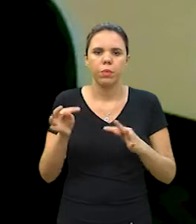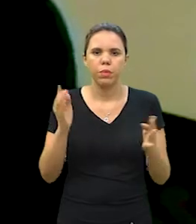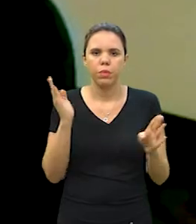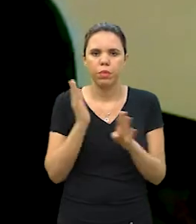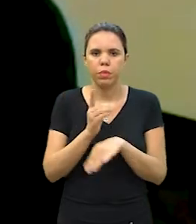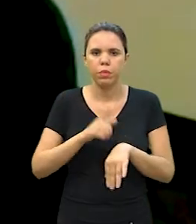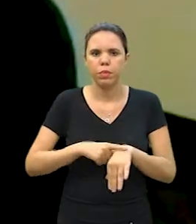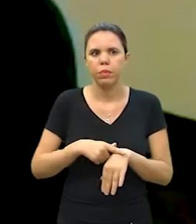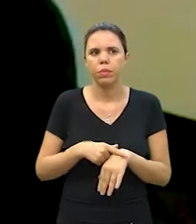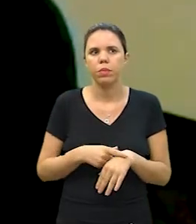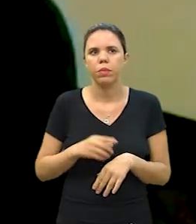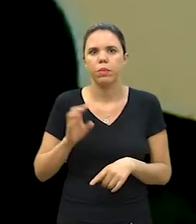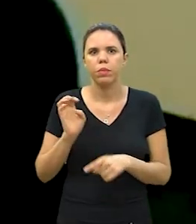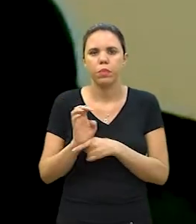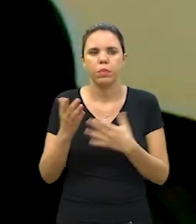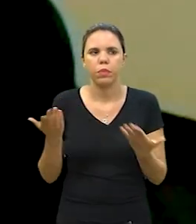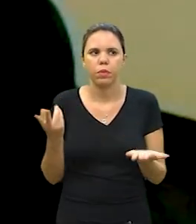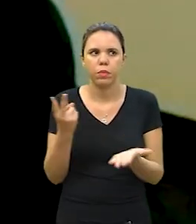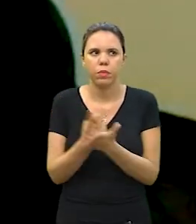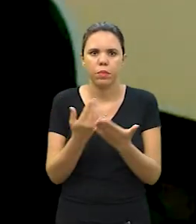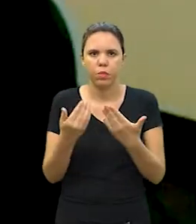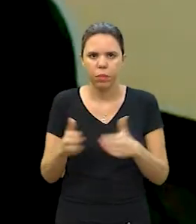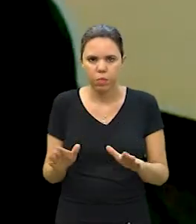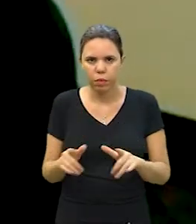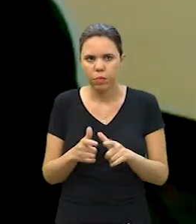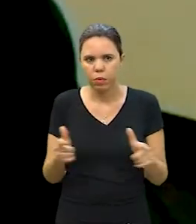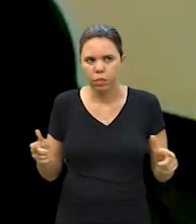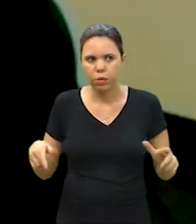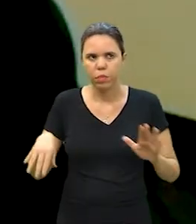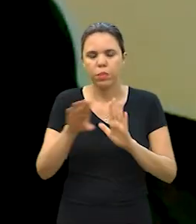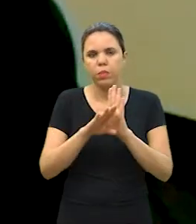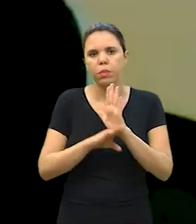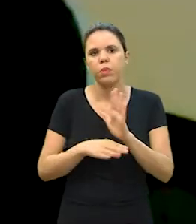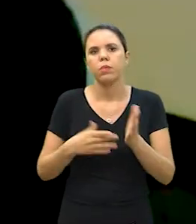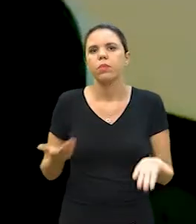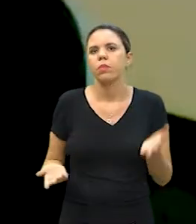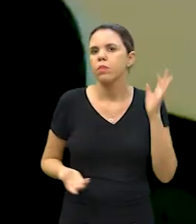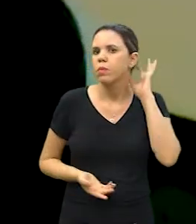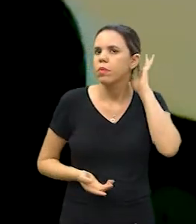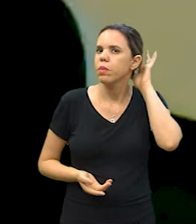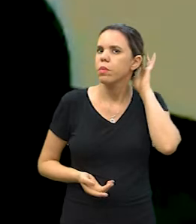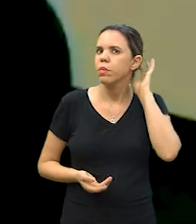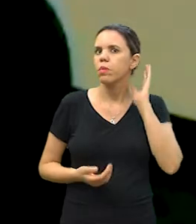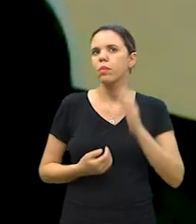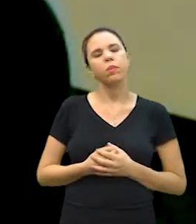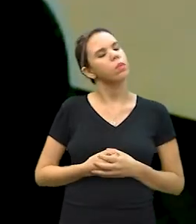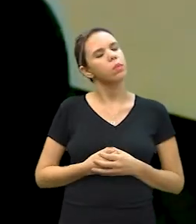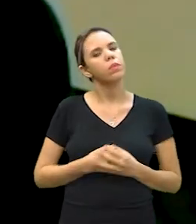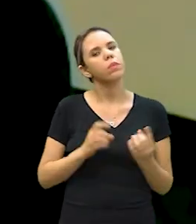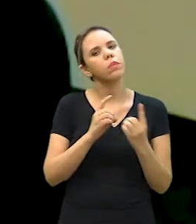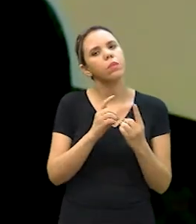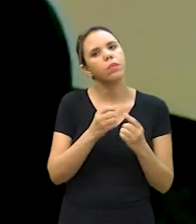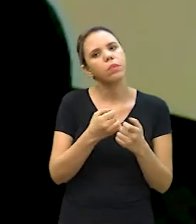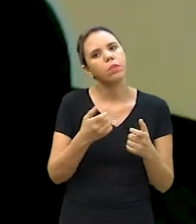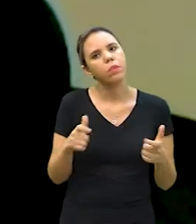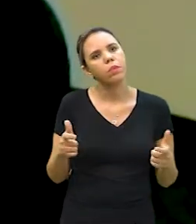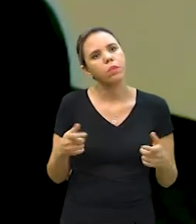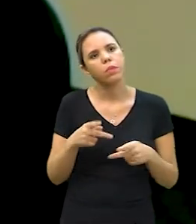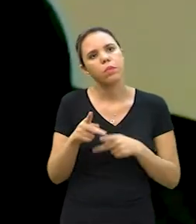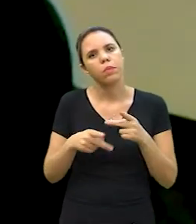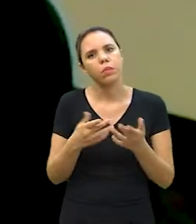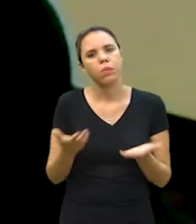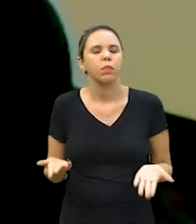diagnóstico. Nesse momento, o Estado está mesmo lançando um grande programa aí nesse sentido, para atender essa